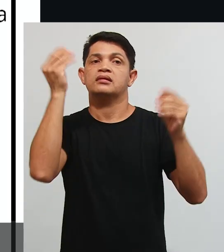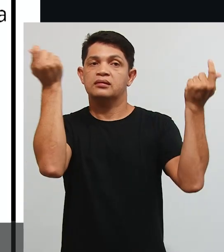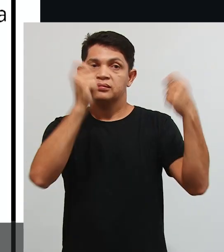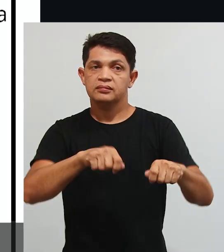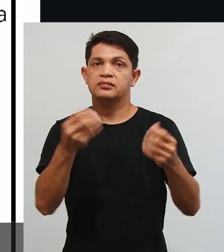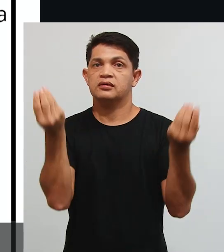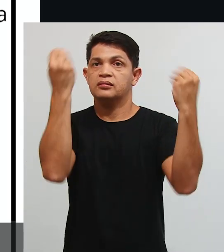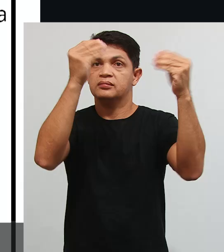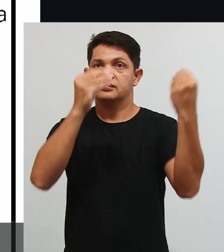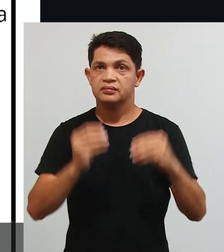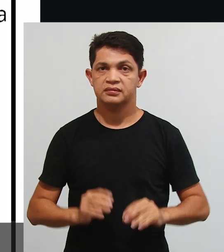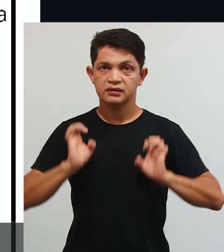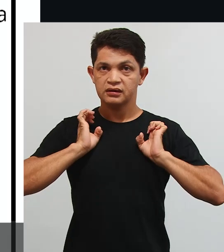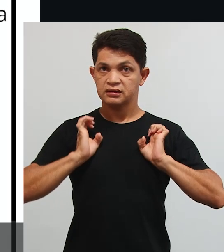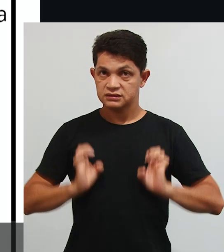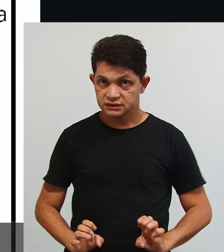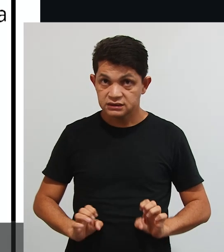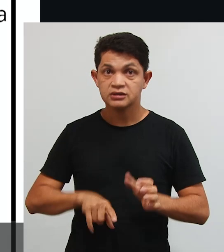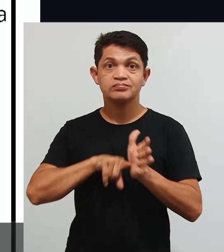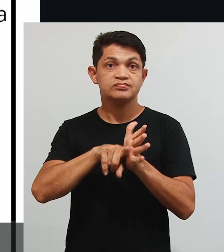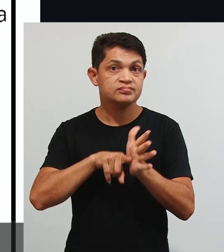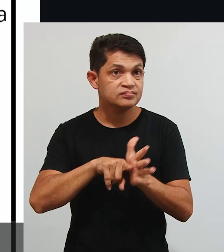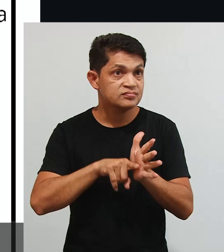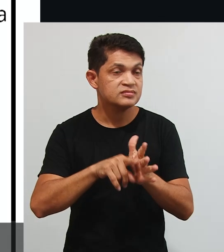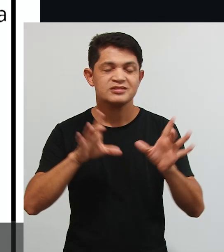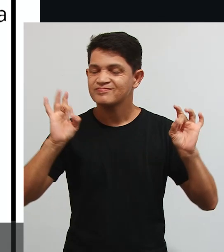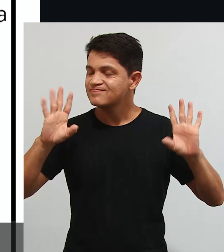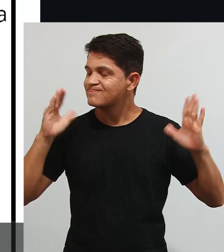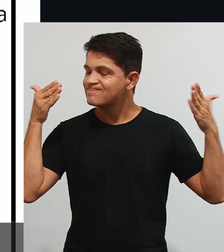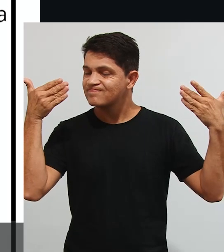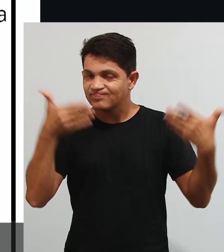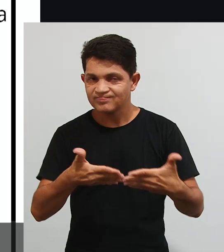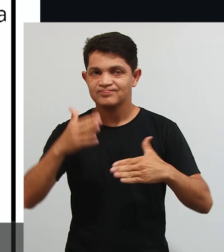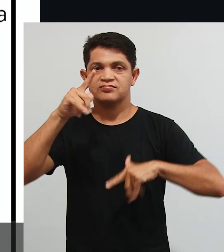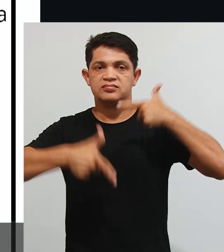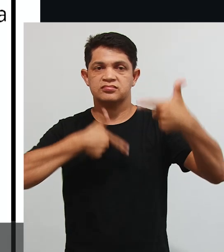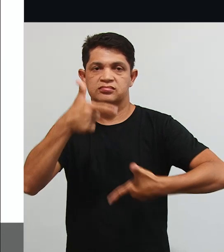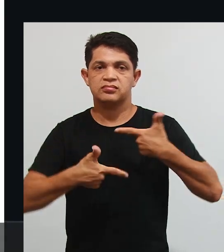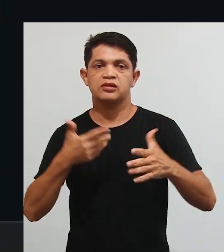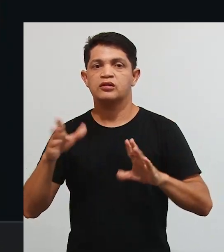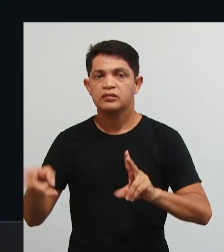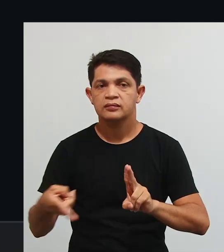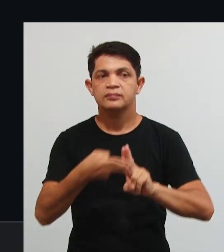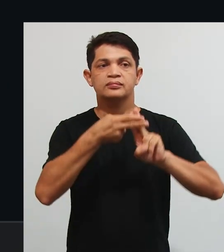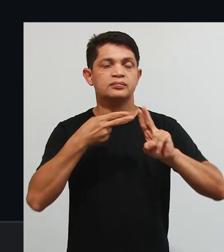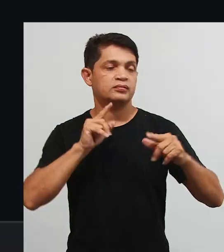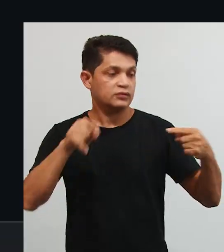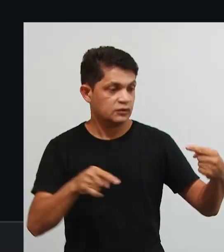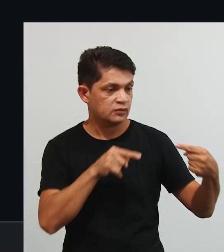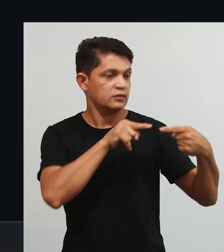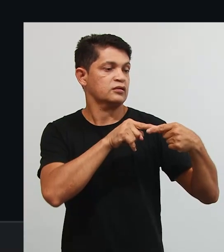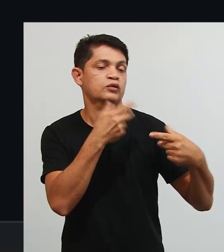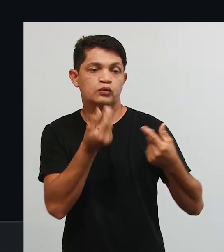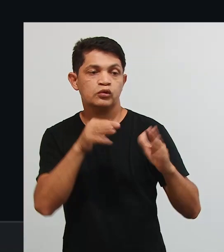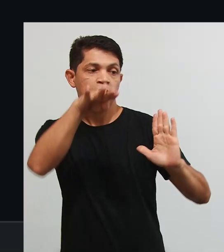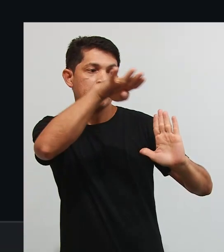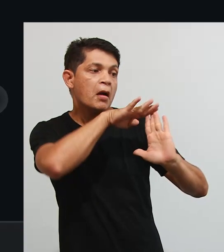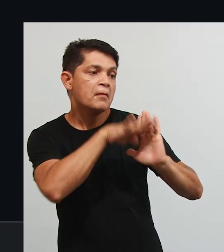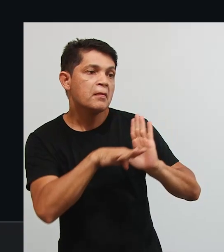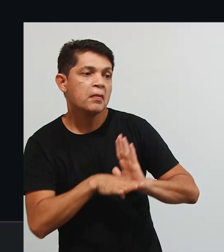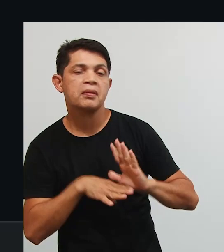que passar pelo Comitê de Ética e Pesquisa, especialmente se você vai trabalhar com sujeitos no